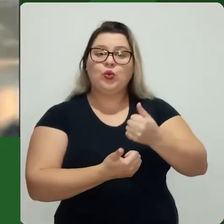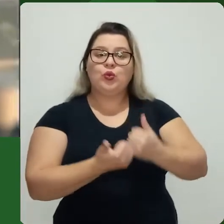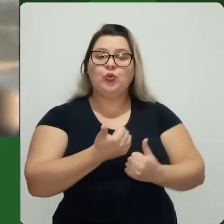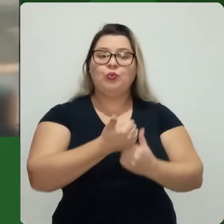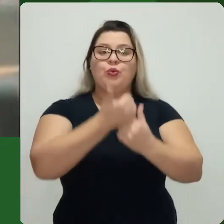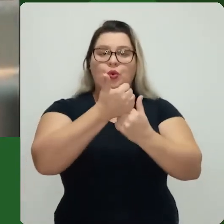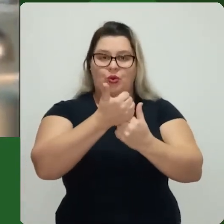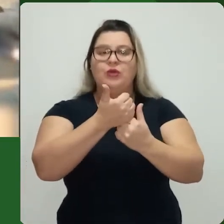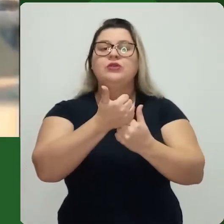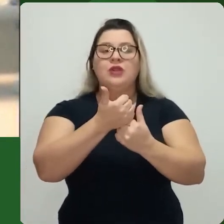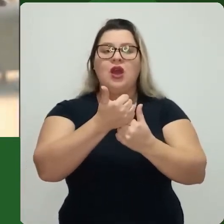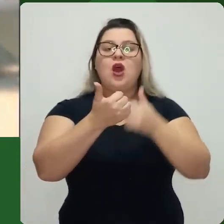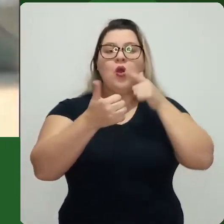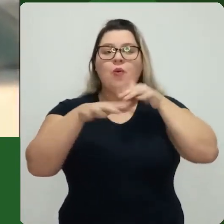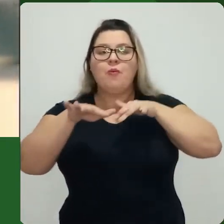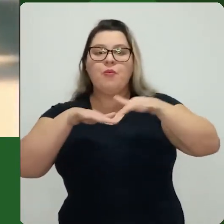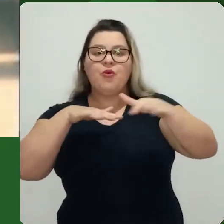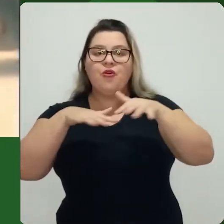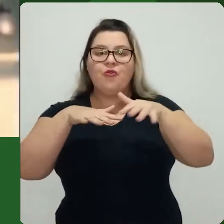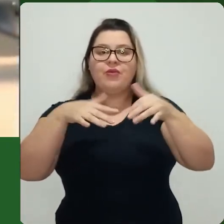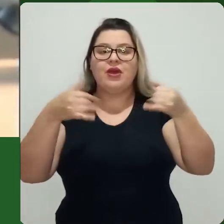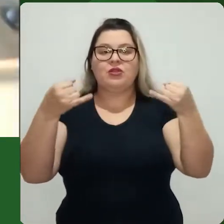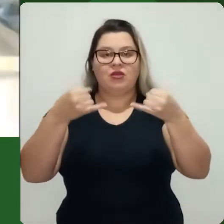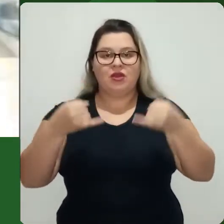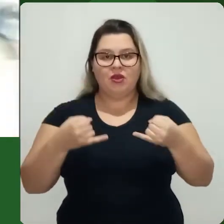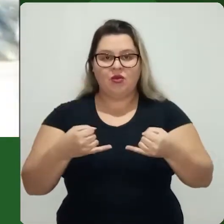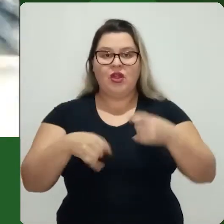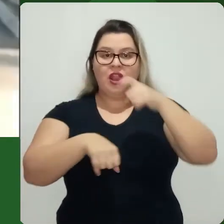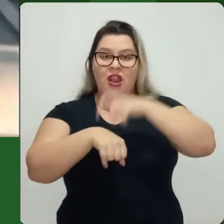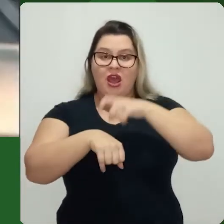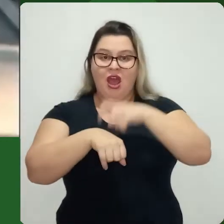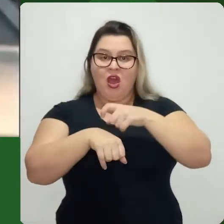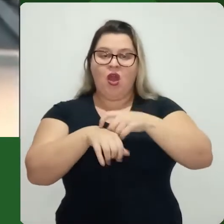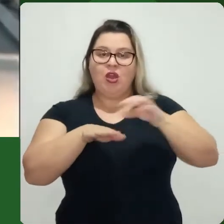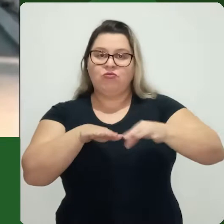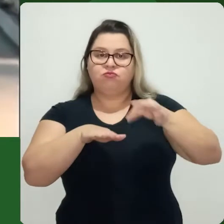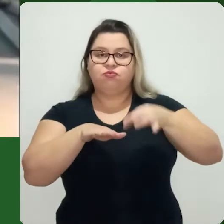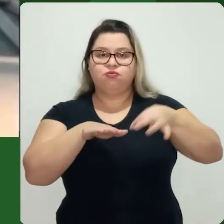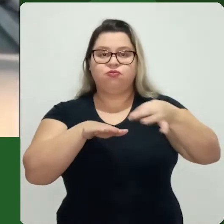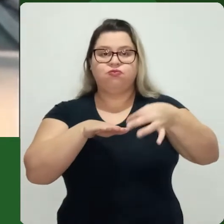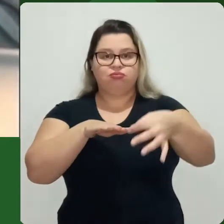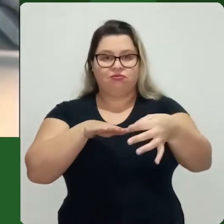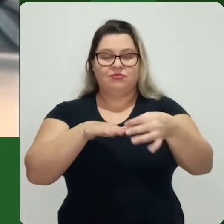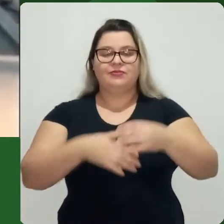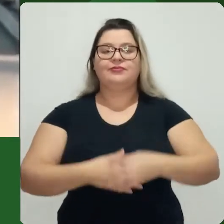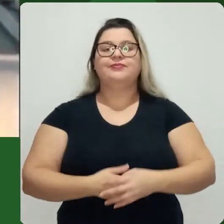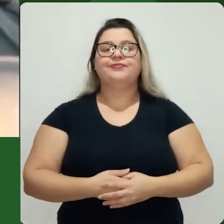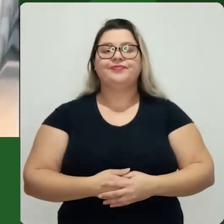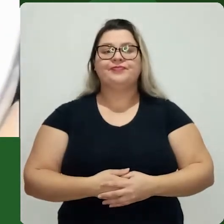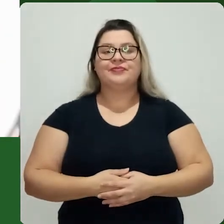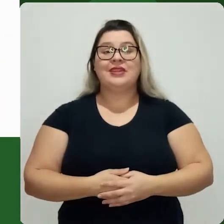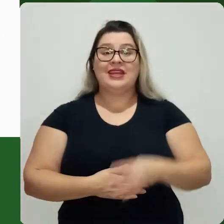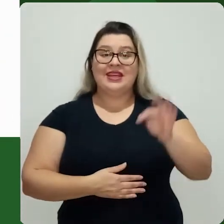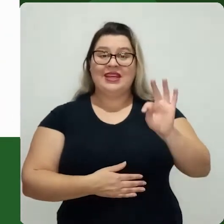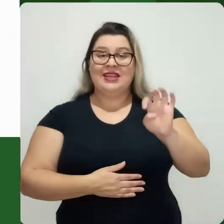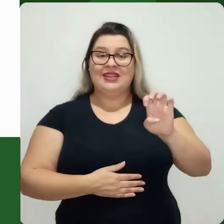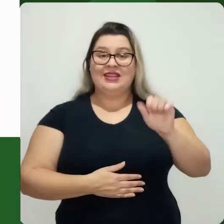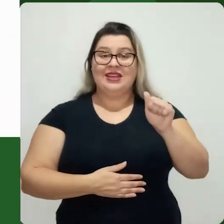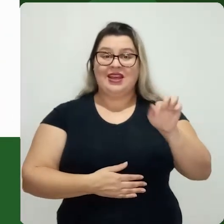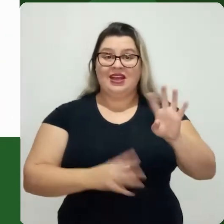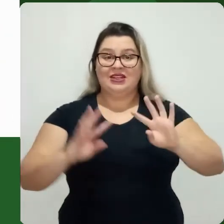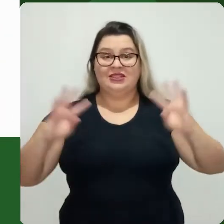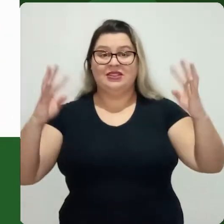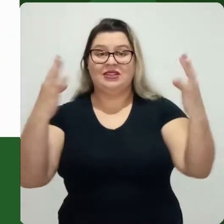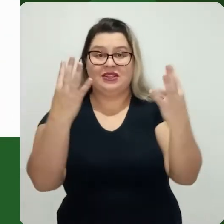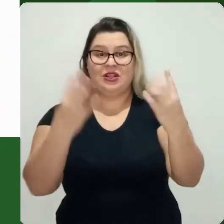consistem em suportes para acomodação e movimentação das agulhas durante o processo de tecimento. Os